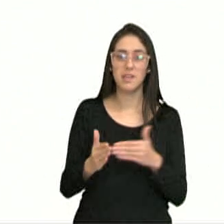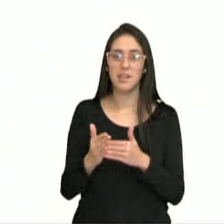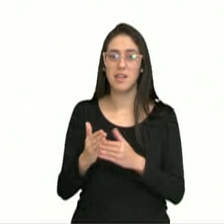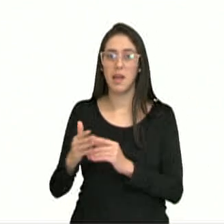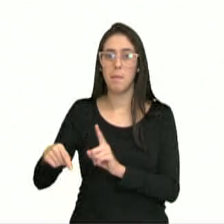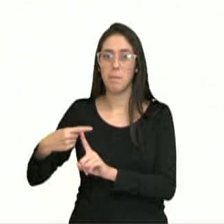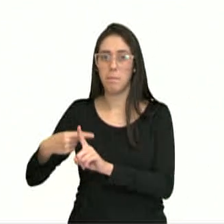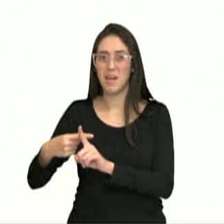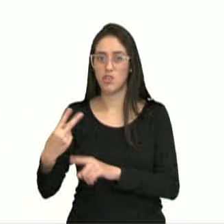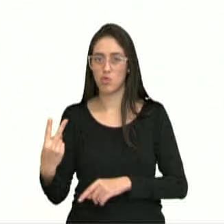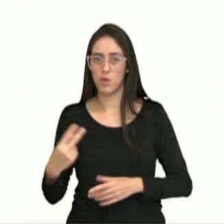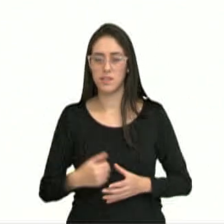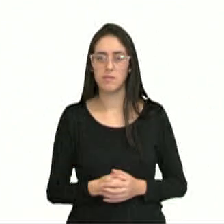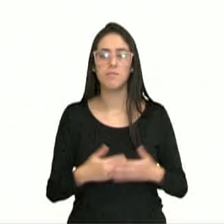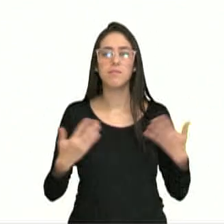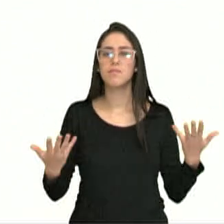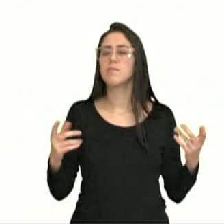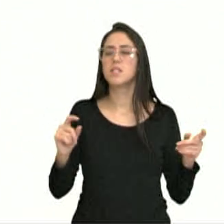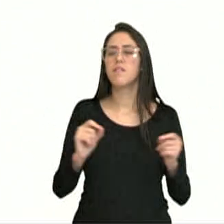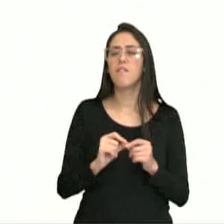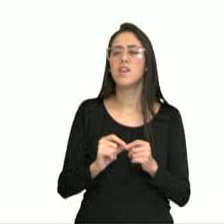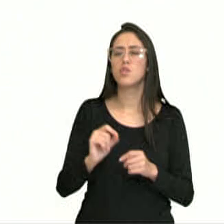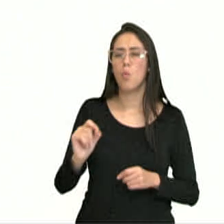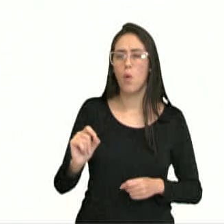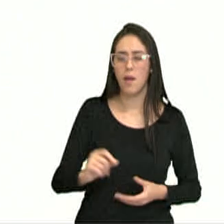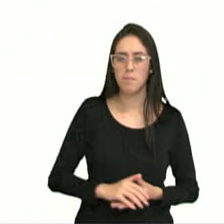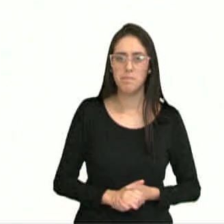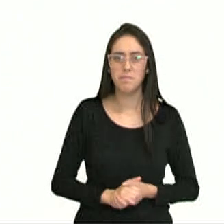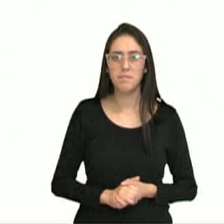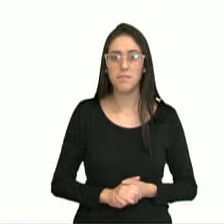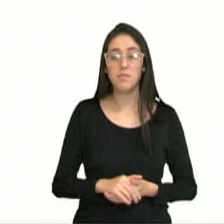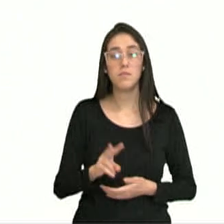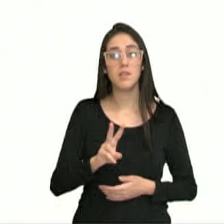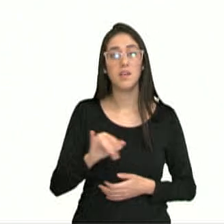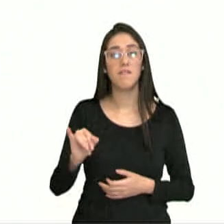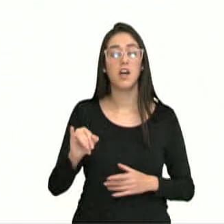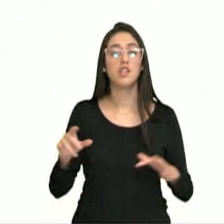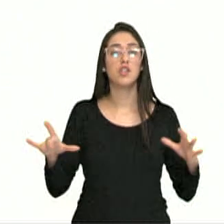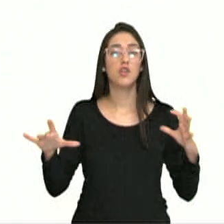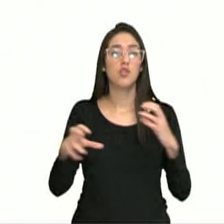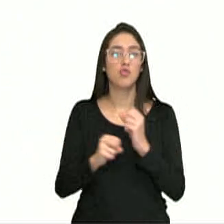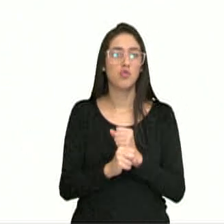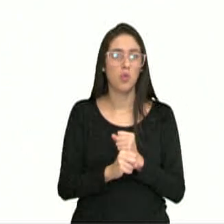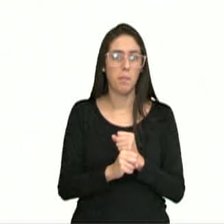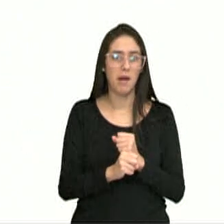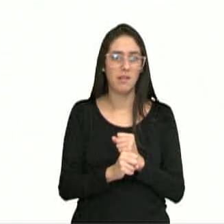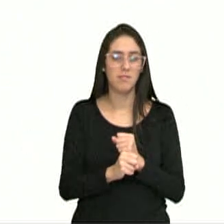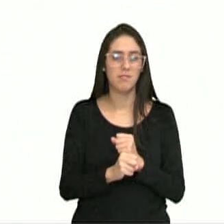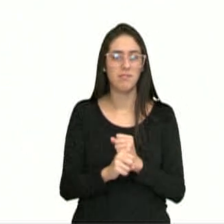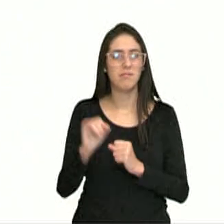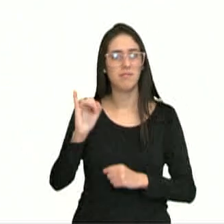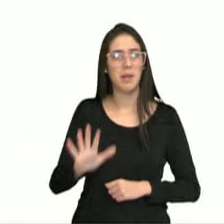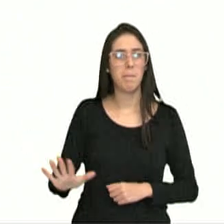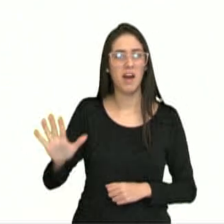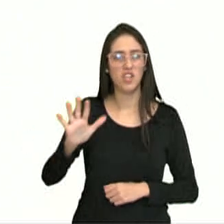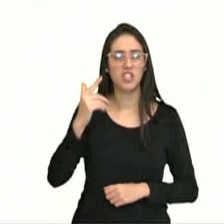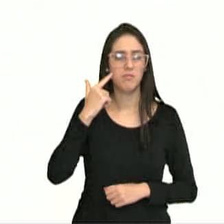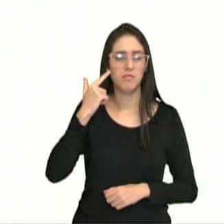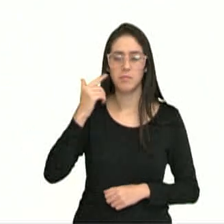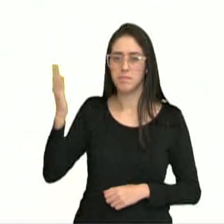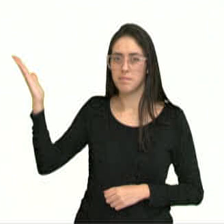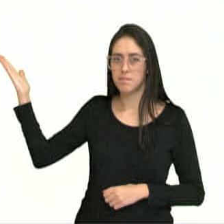certo? Então neste caso, o que a gente vai fazer? A gente vai somar, né, a 1 a imagem. Ou seja,